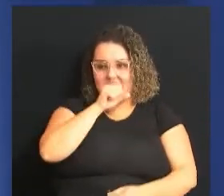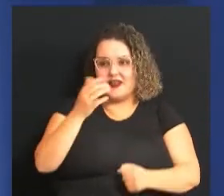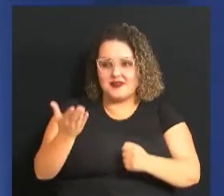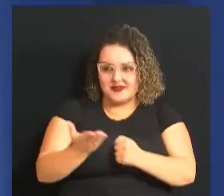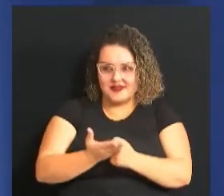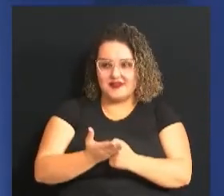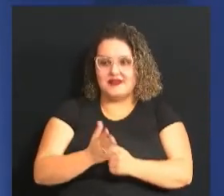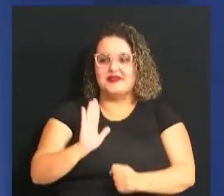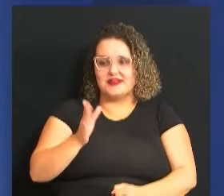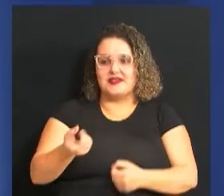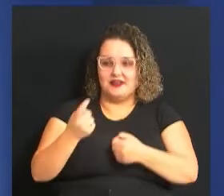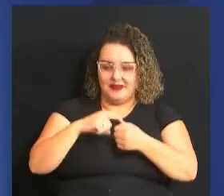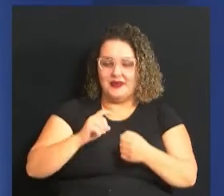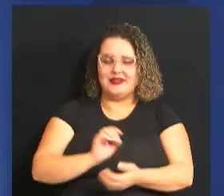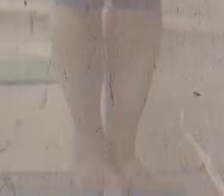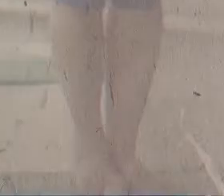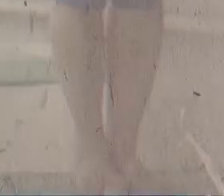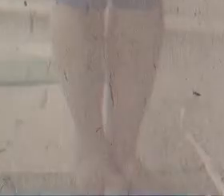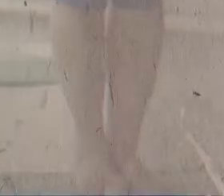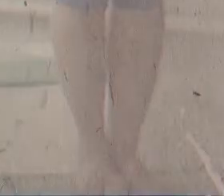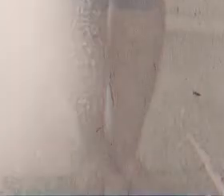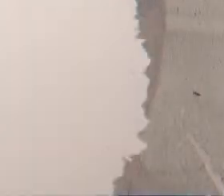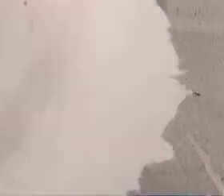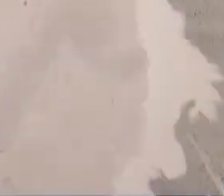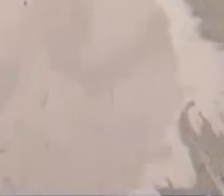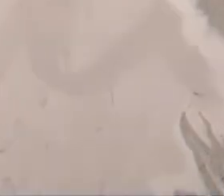já já a gente volta.